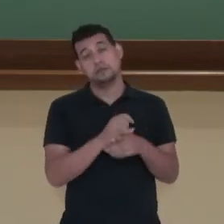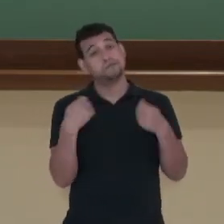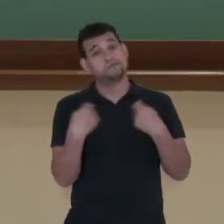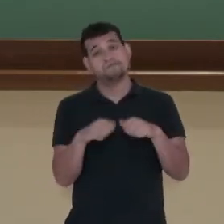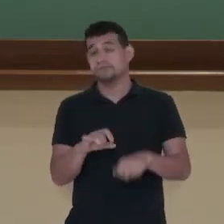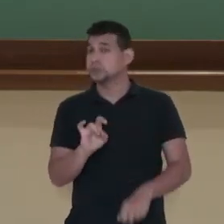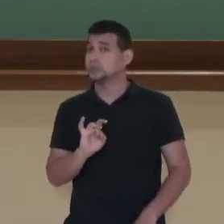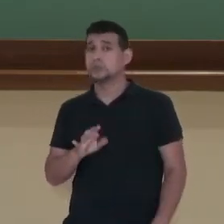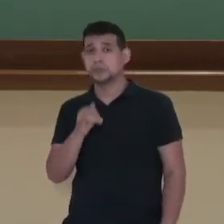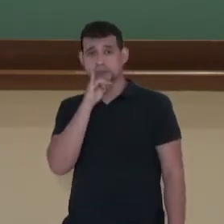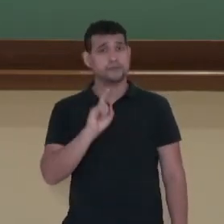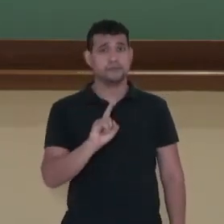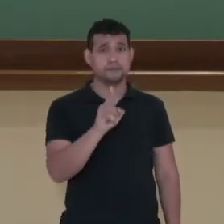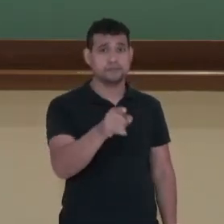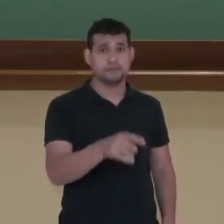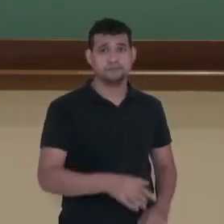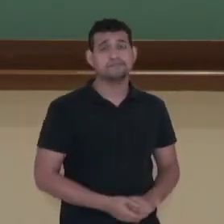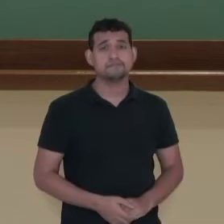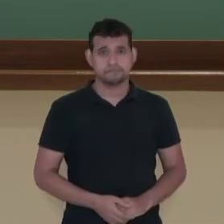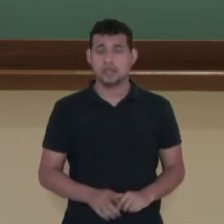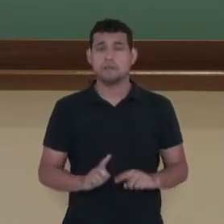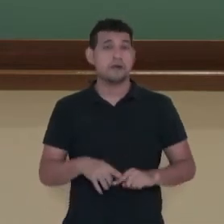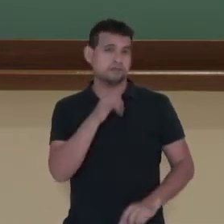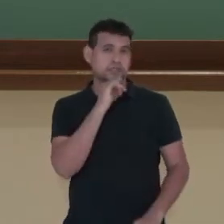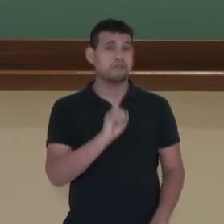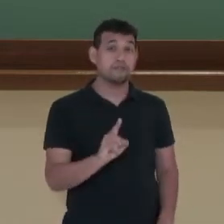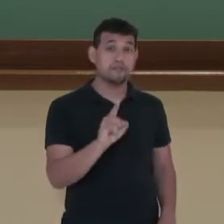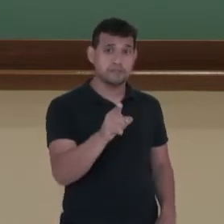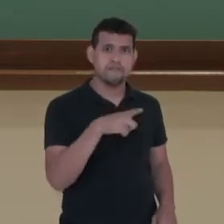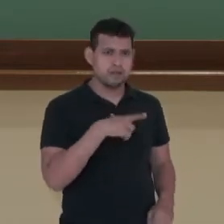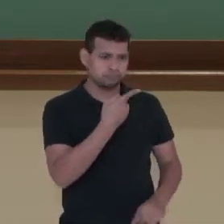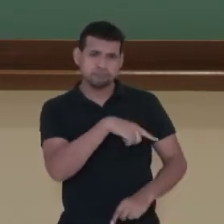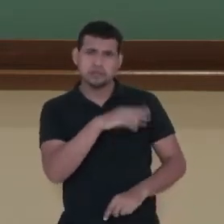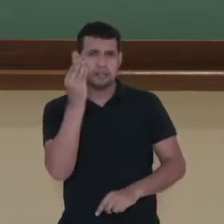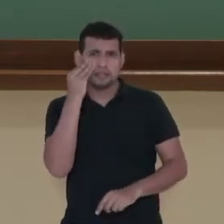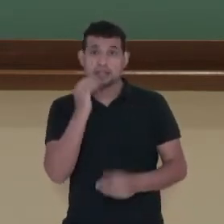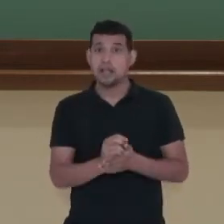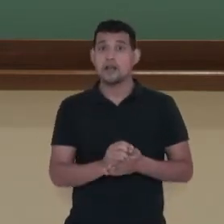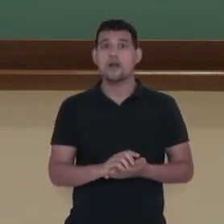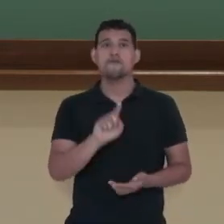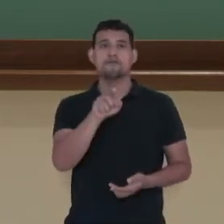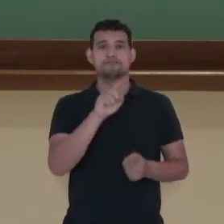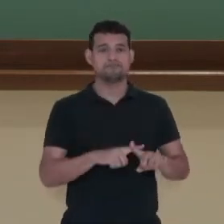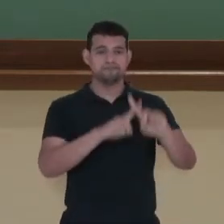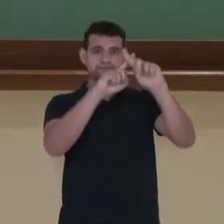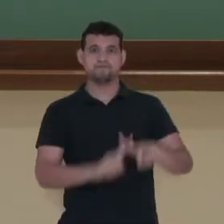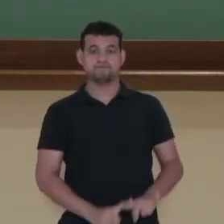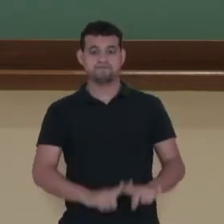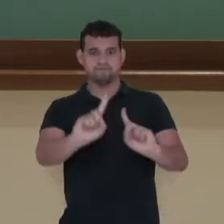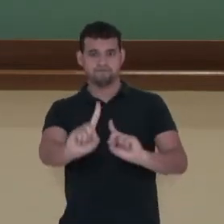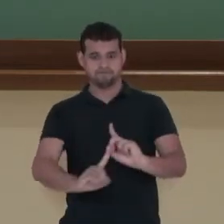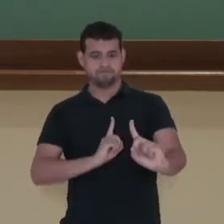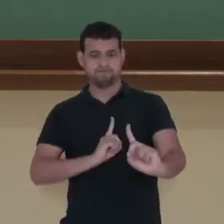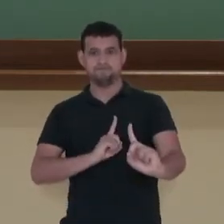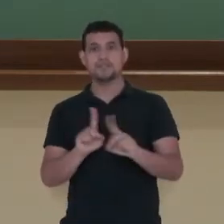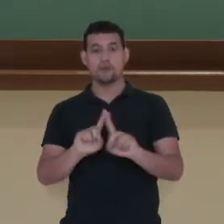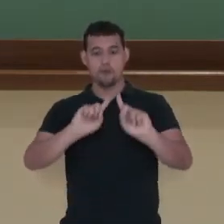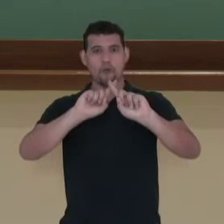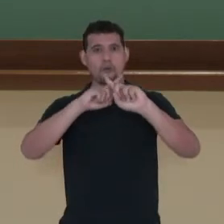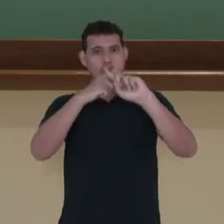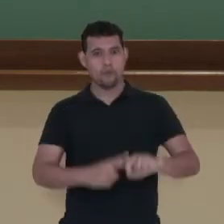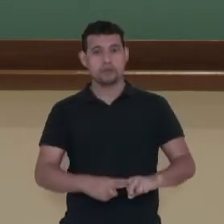dependente de você. Então você vai competir contra você mesmo, contra os